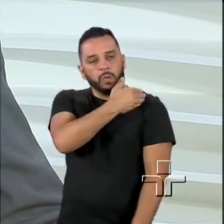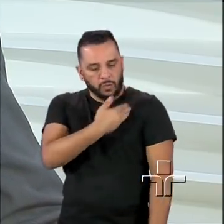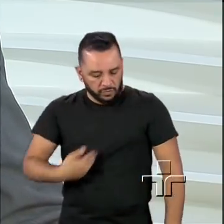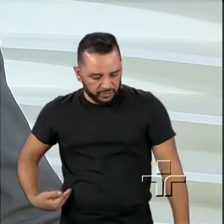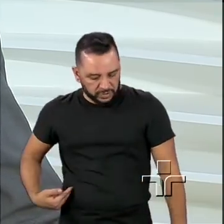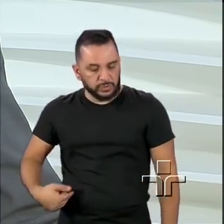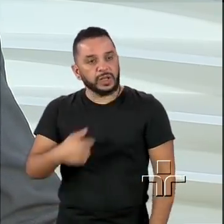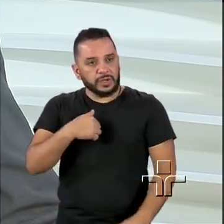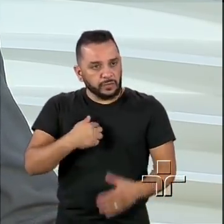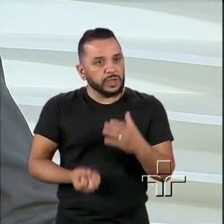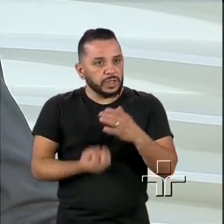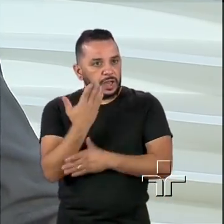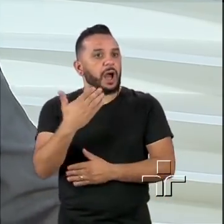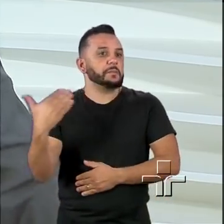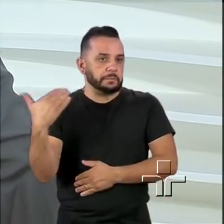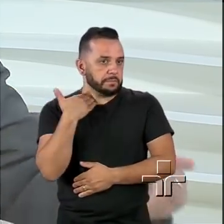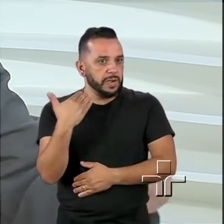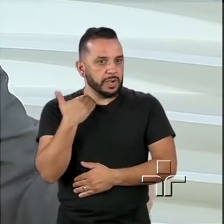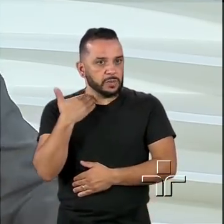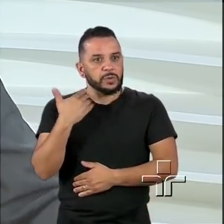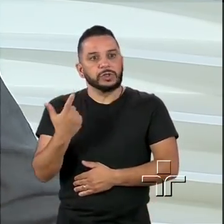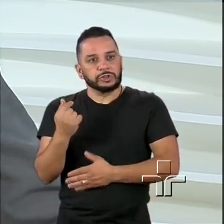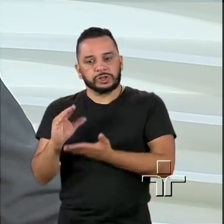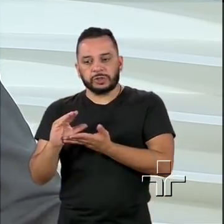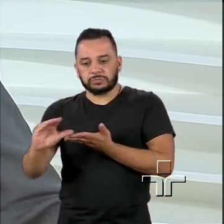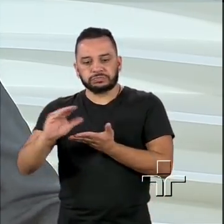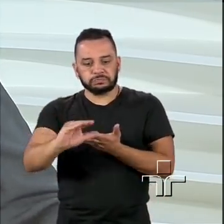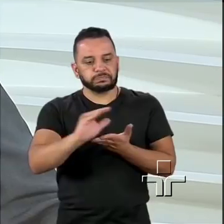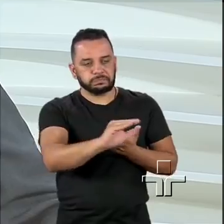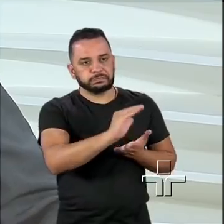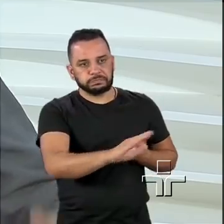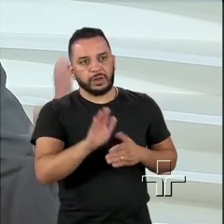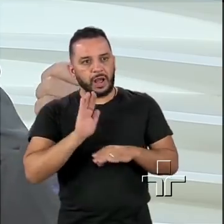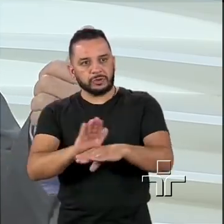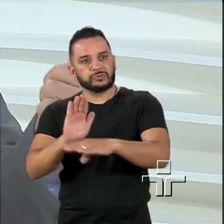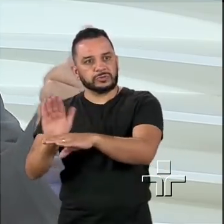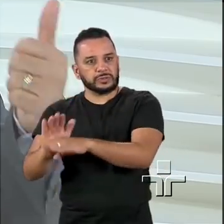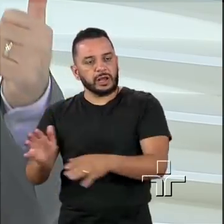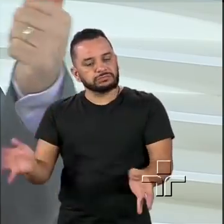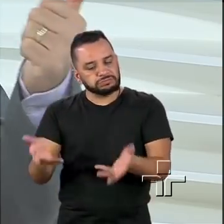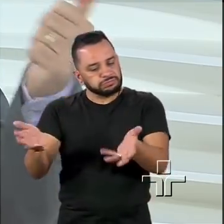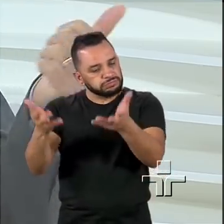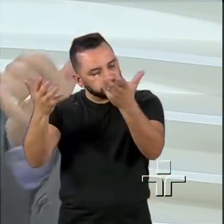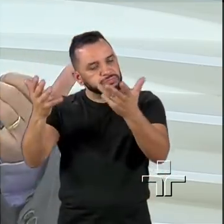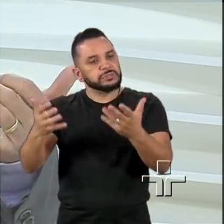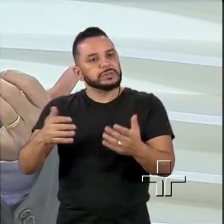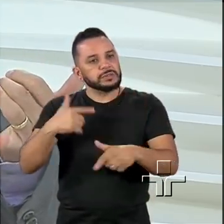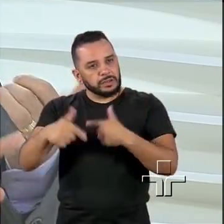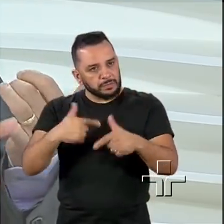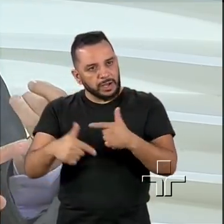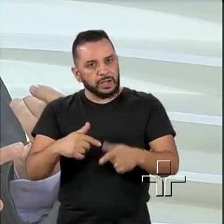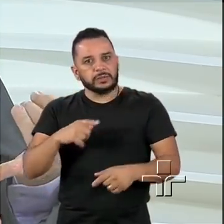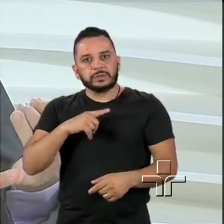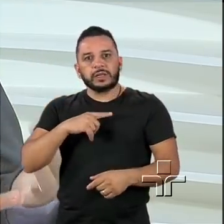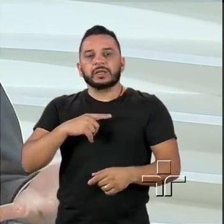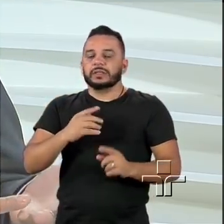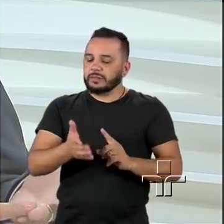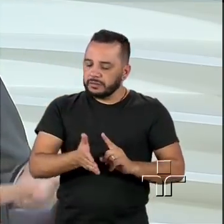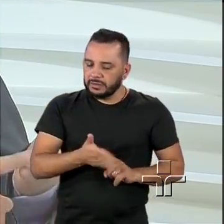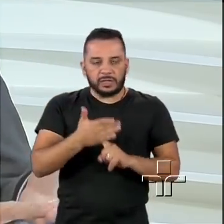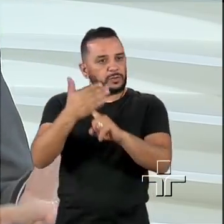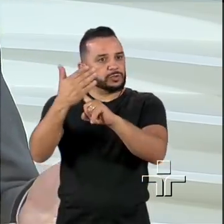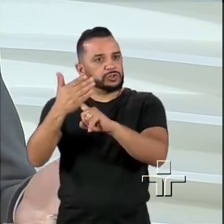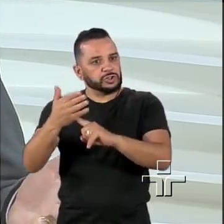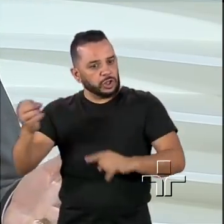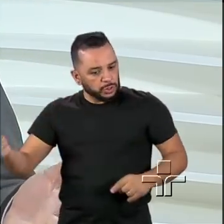Paulo de fomento para ter um instrumento para poder fomentar financiamento para geração de oportunidade, seja para inovação tecnológica,